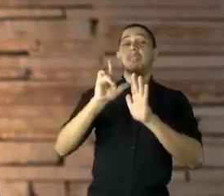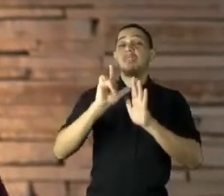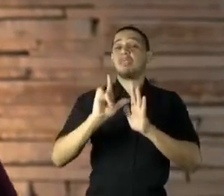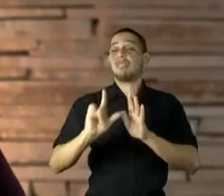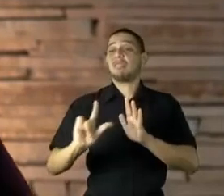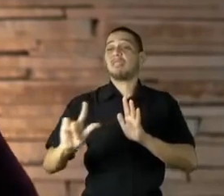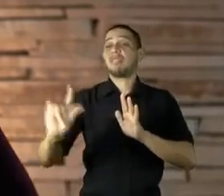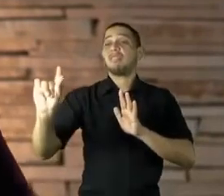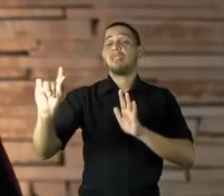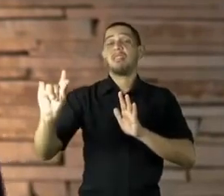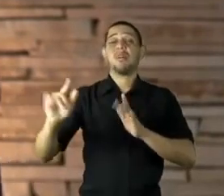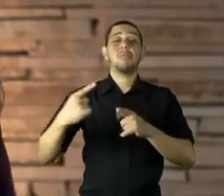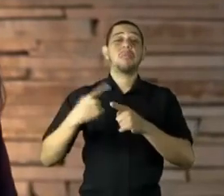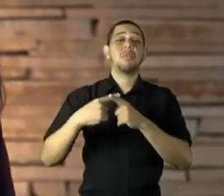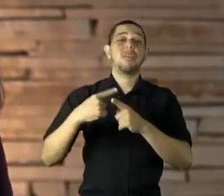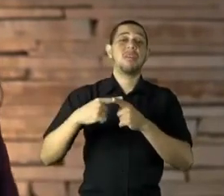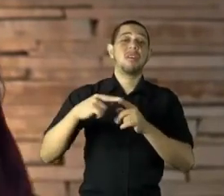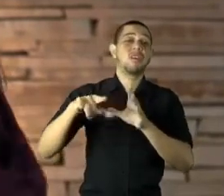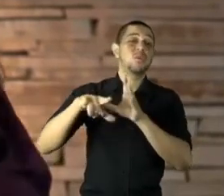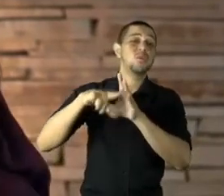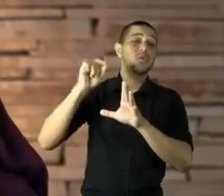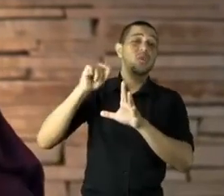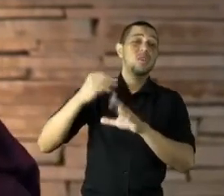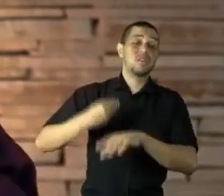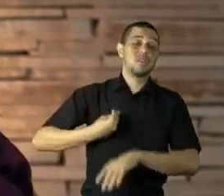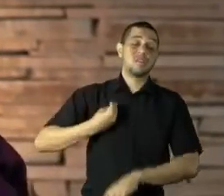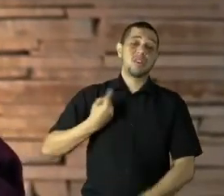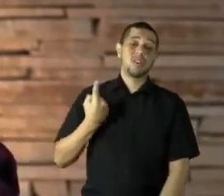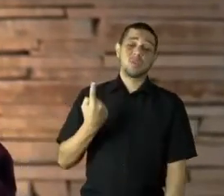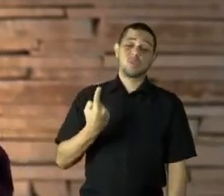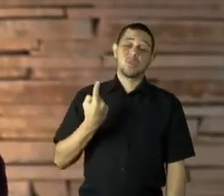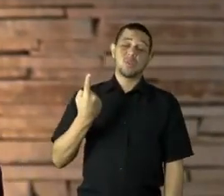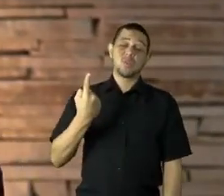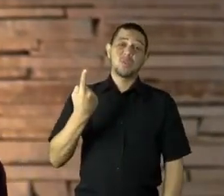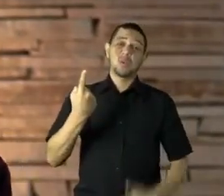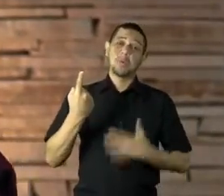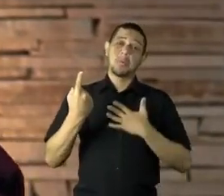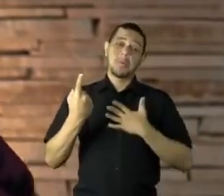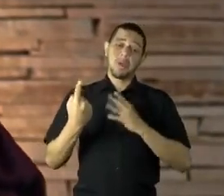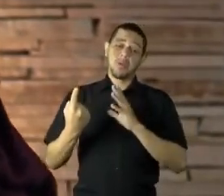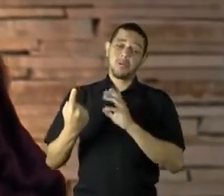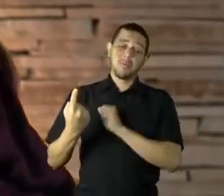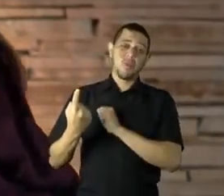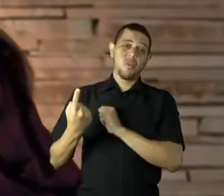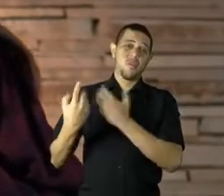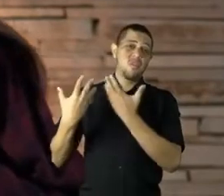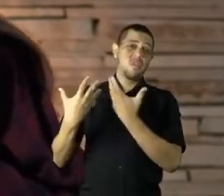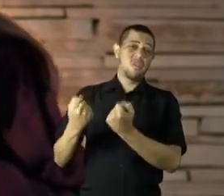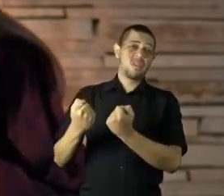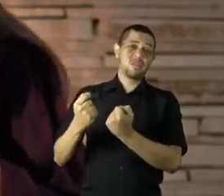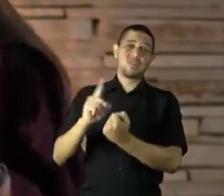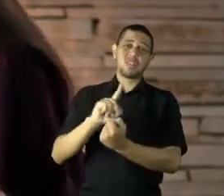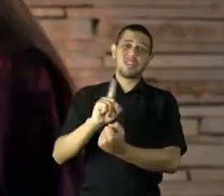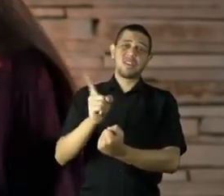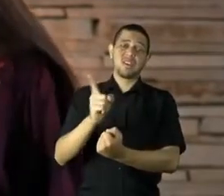preferiu andar sozinho meu amor eu não aceito